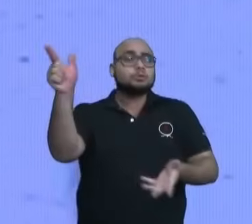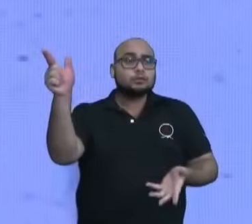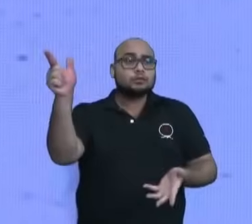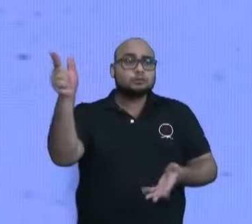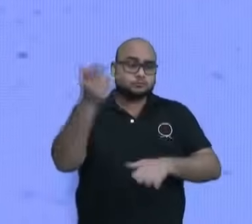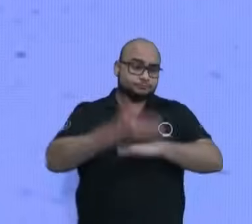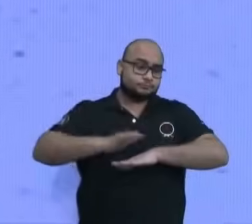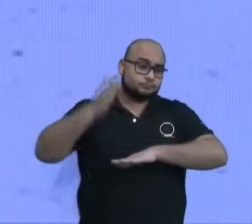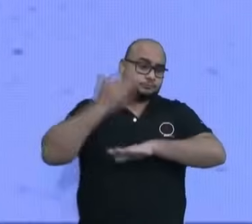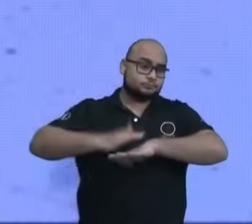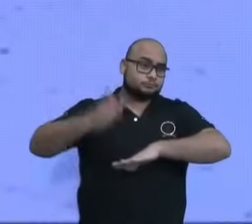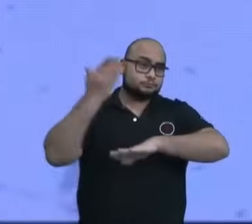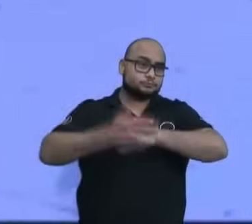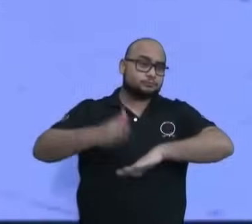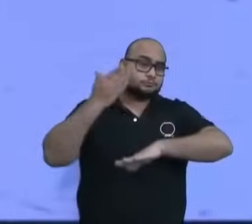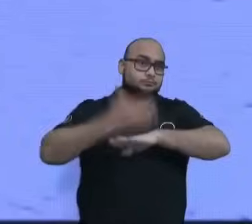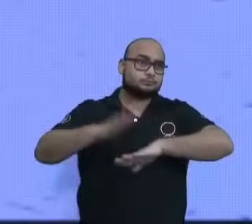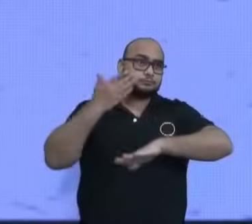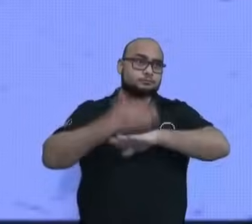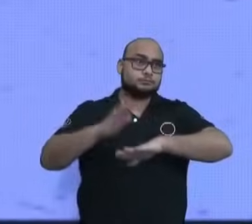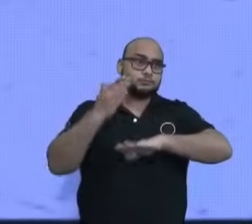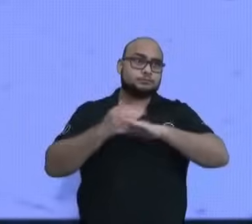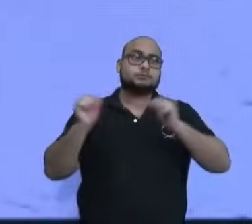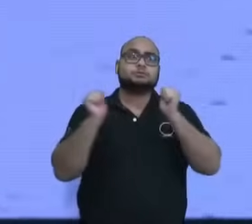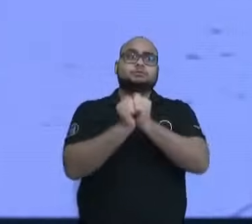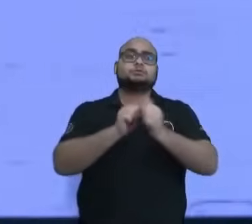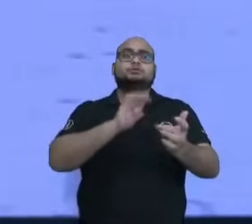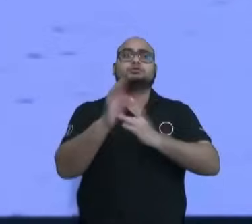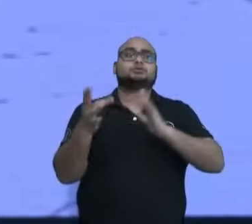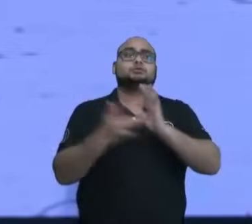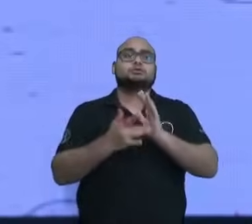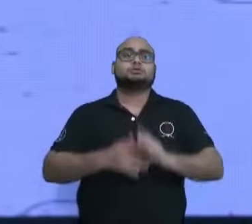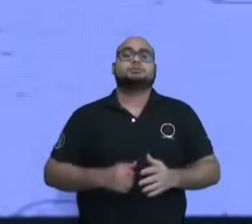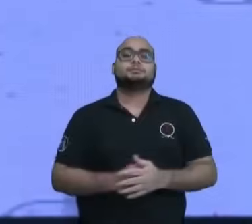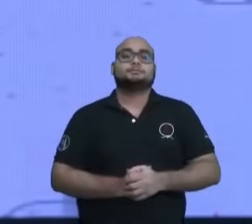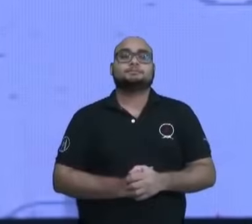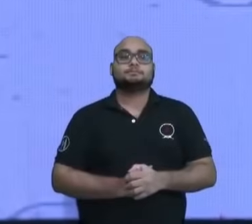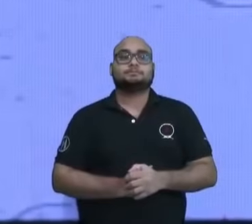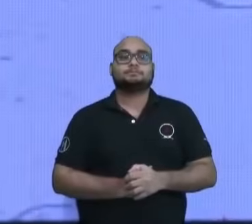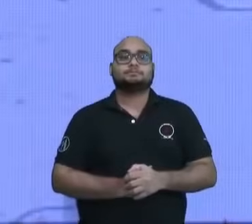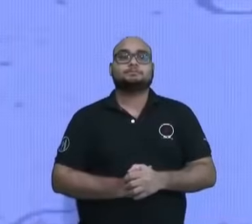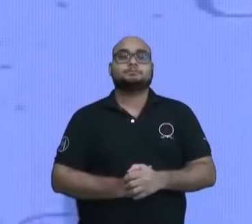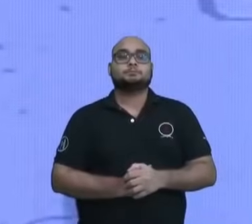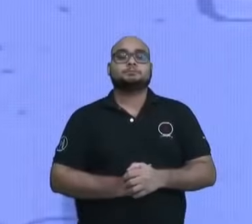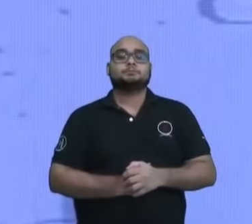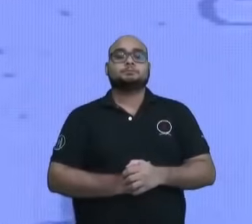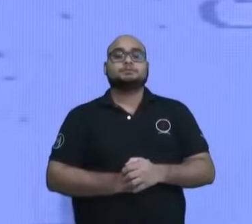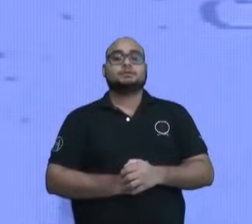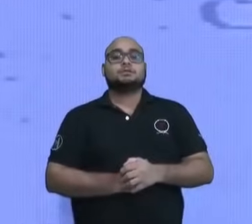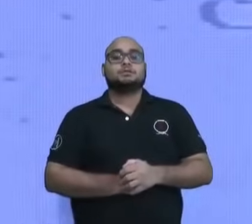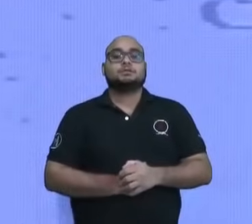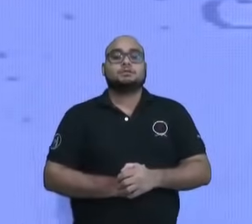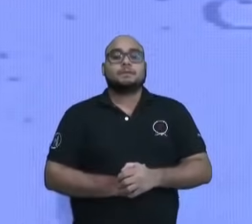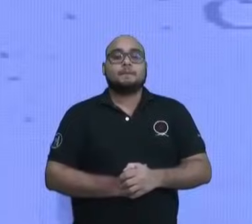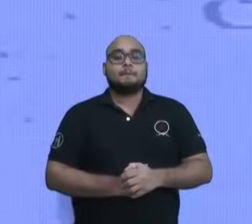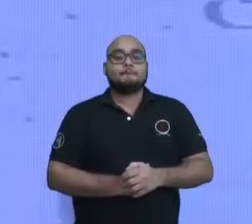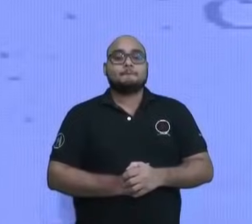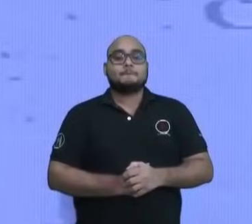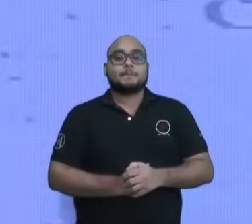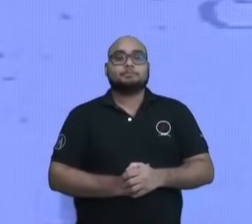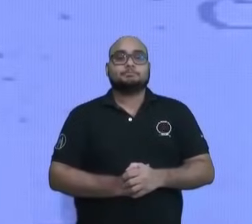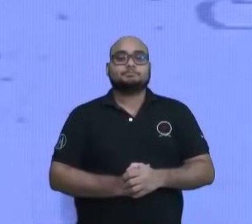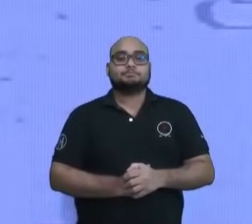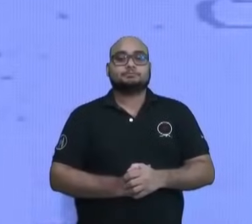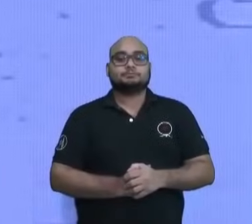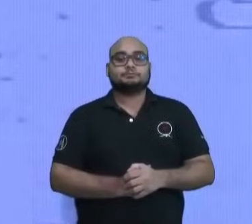né que é um que é uma mentoria particular é outro nível não ten